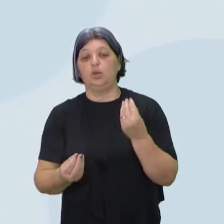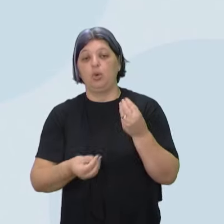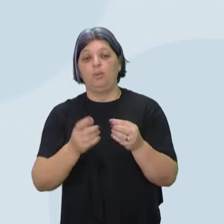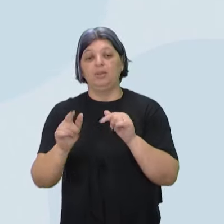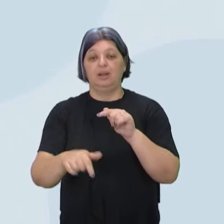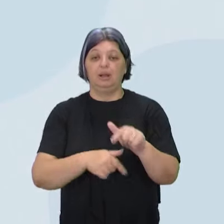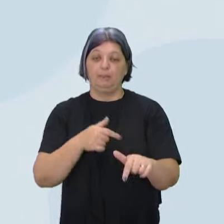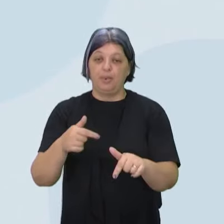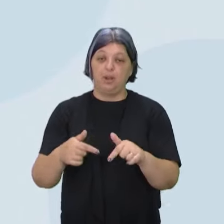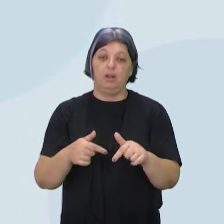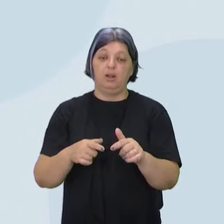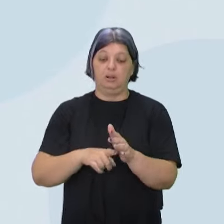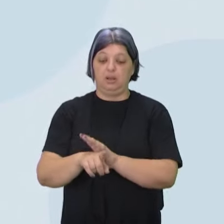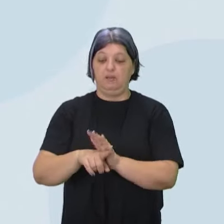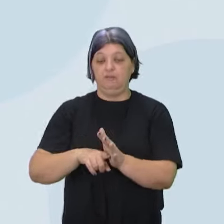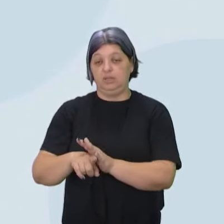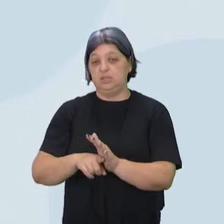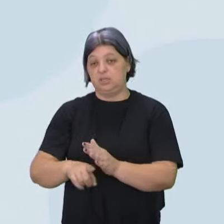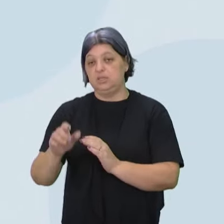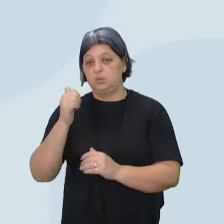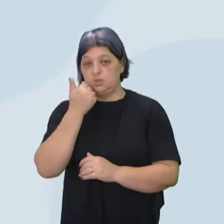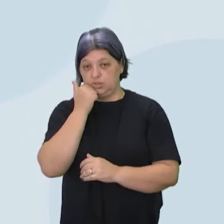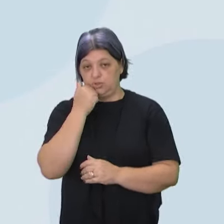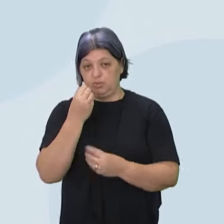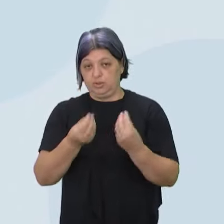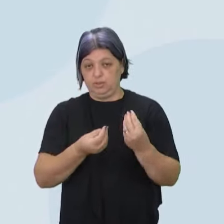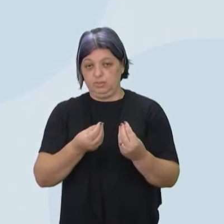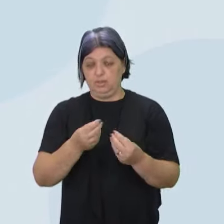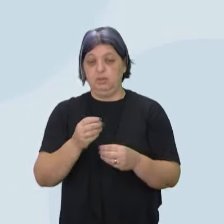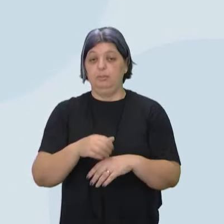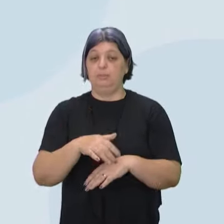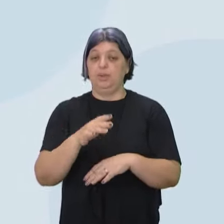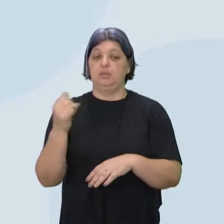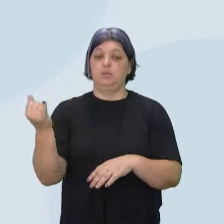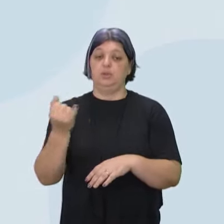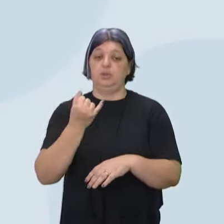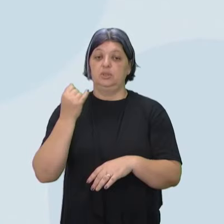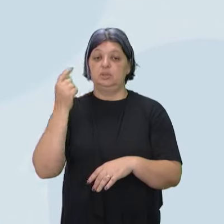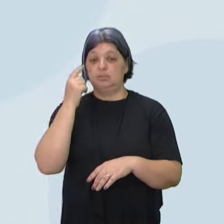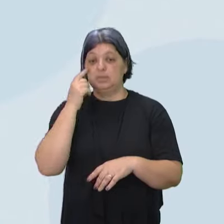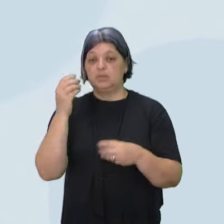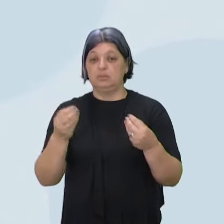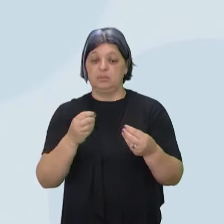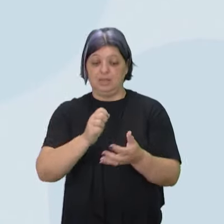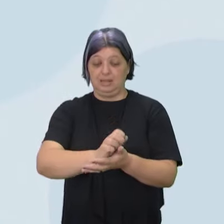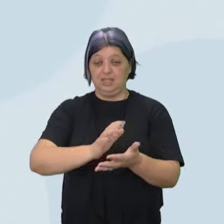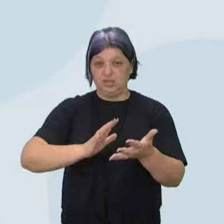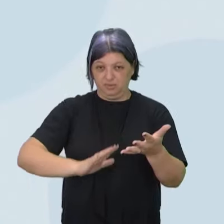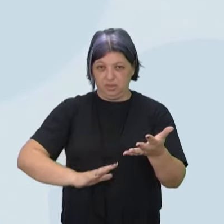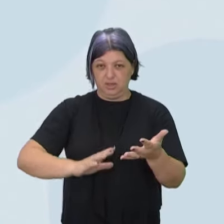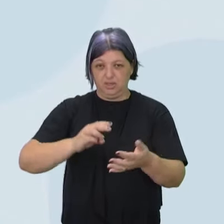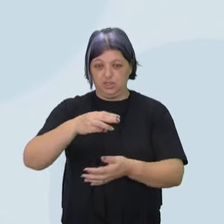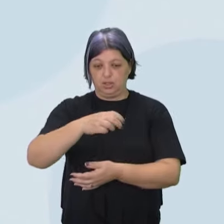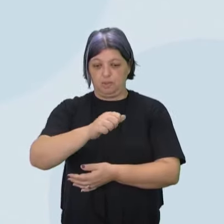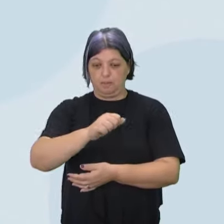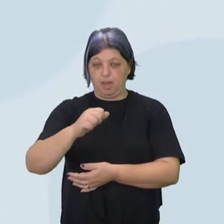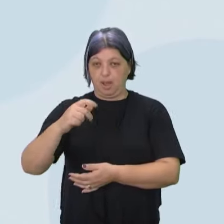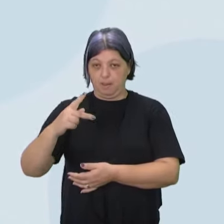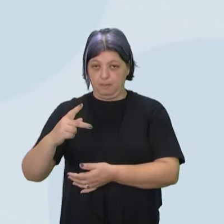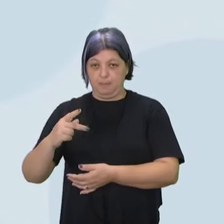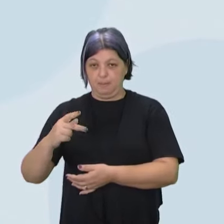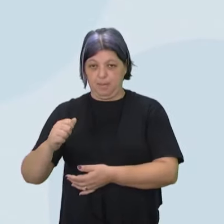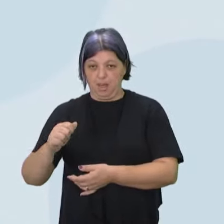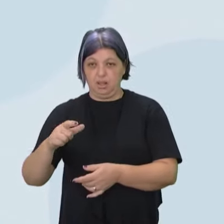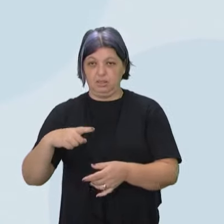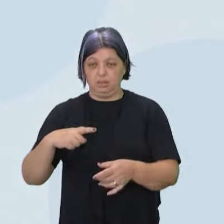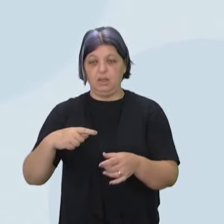trabalha a investigação científica, mas o mais importante é a gente pensar que quando a gente tiver uma atividade no nosso mapa que tenha essa lupinha